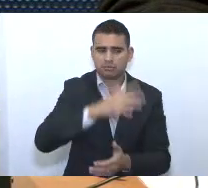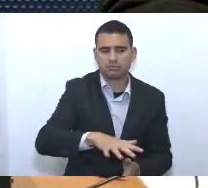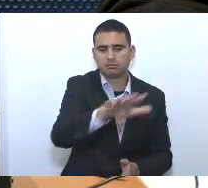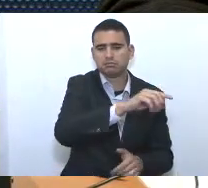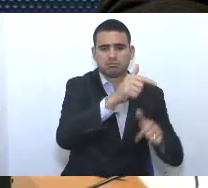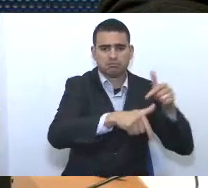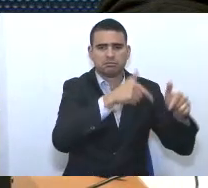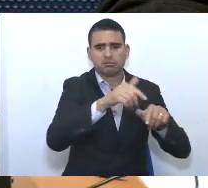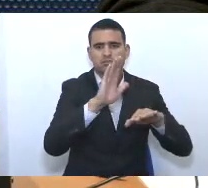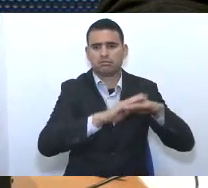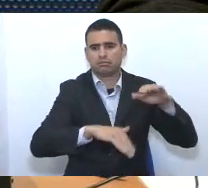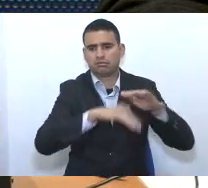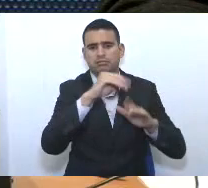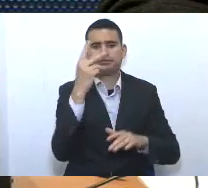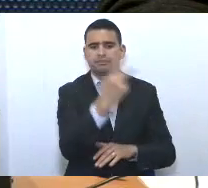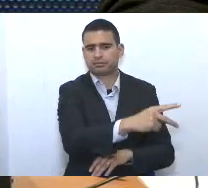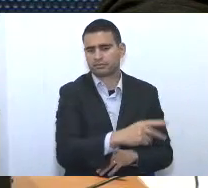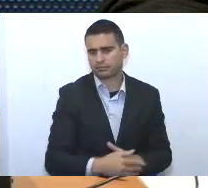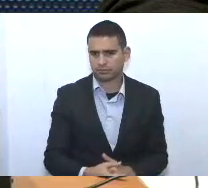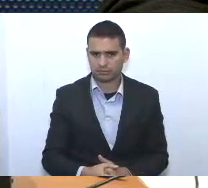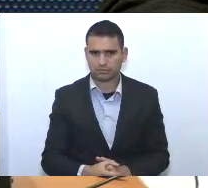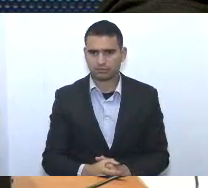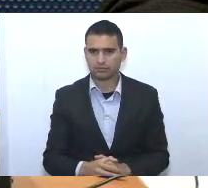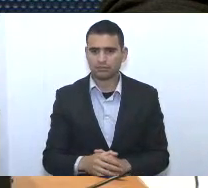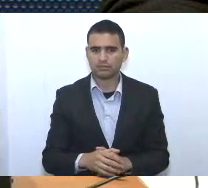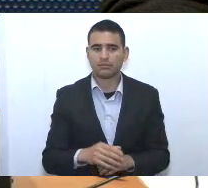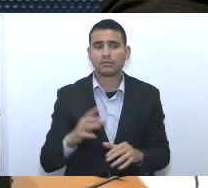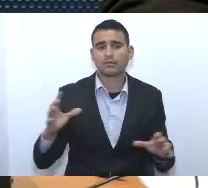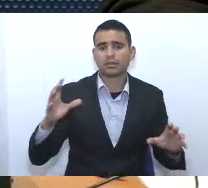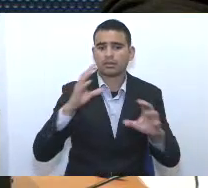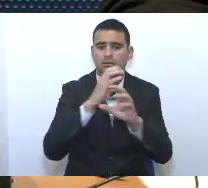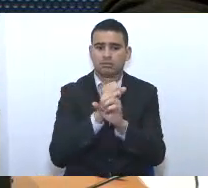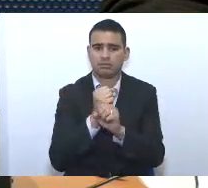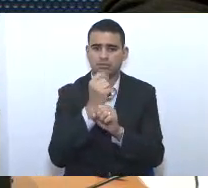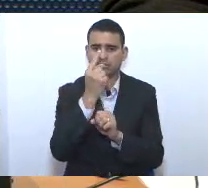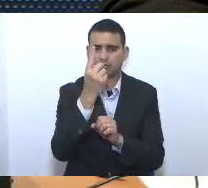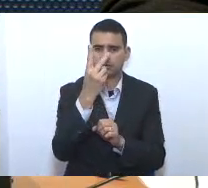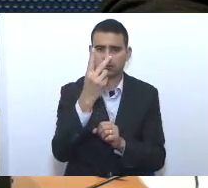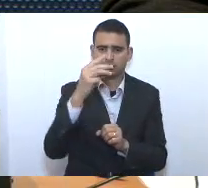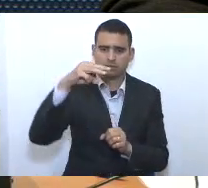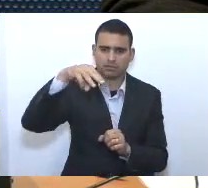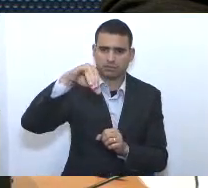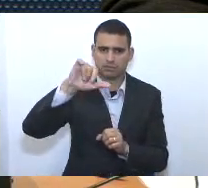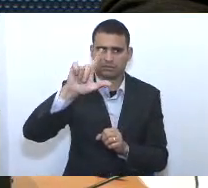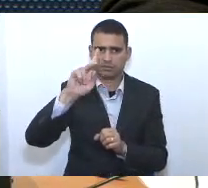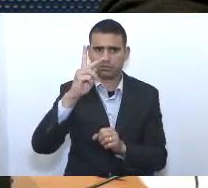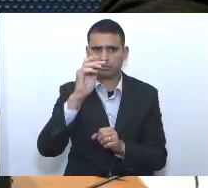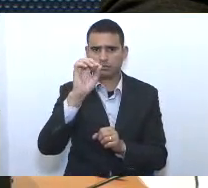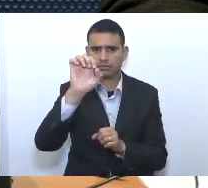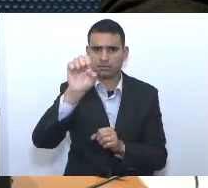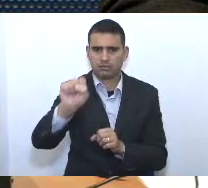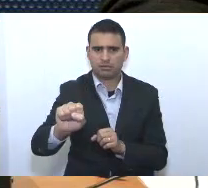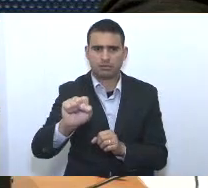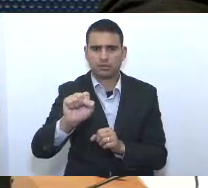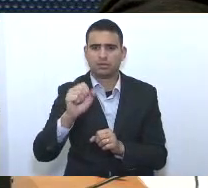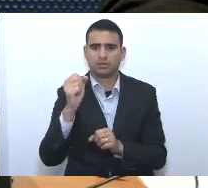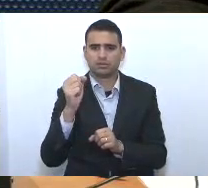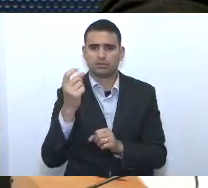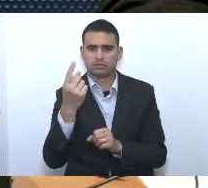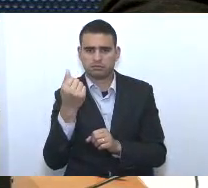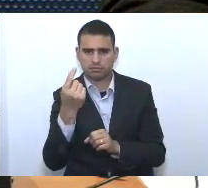representando um montante de aproximadamente 12 milhões de